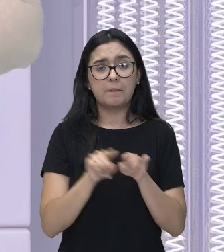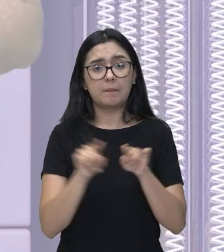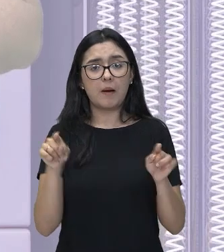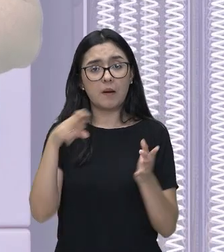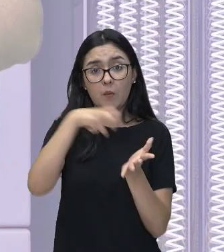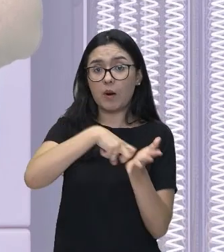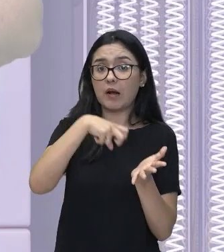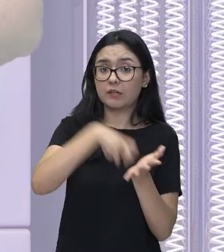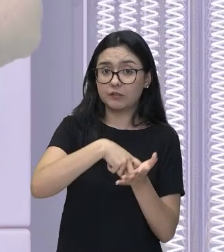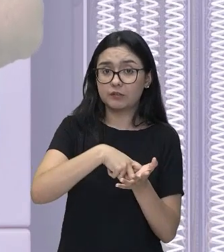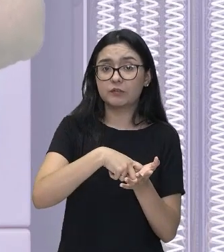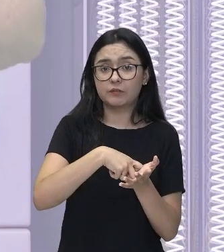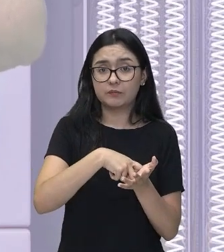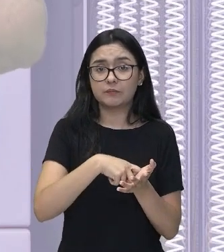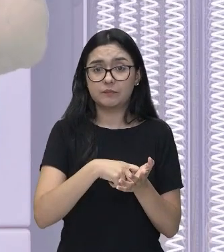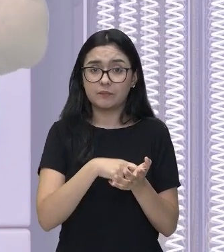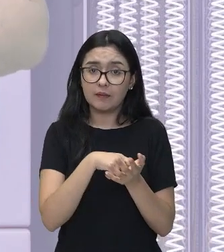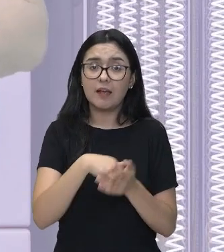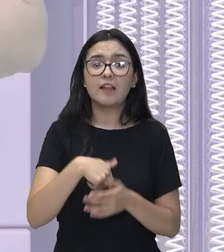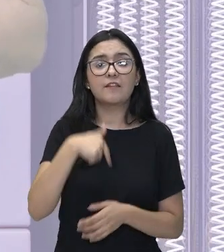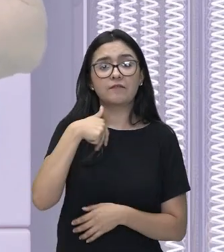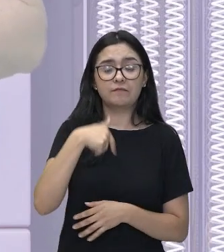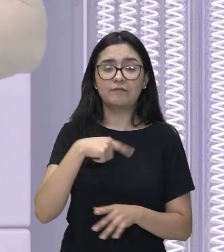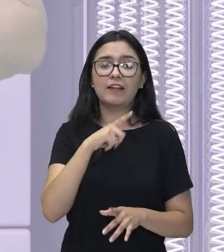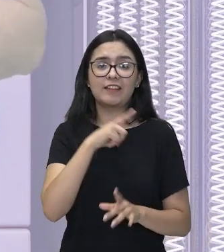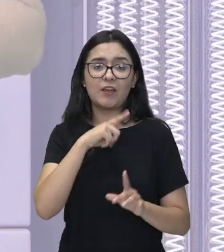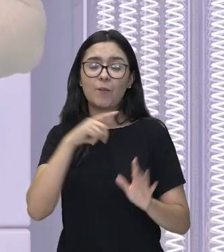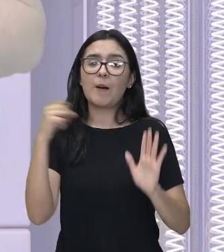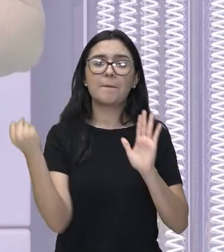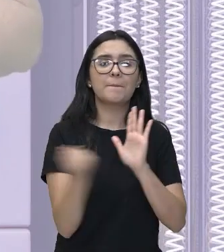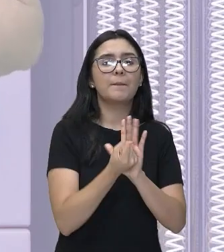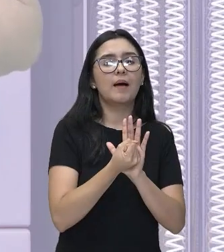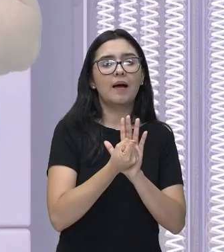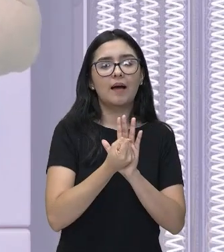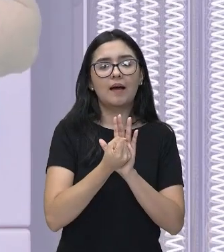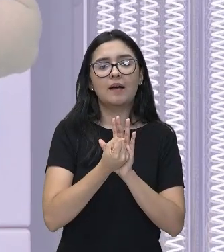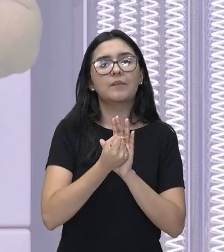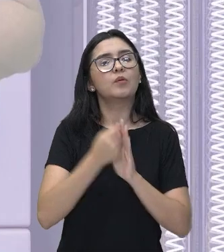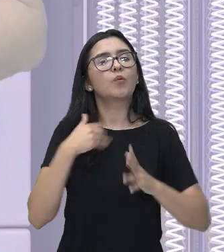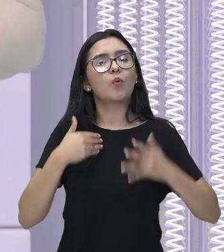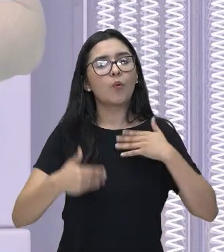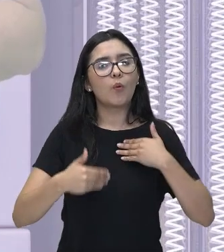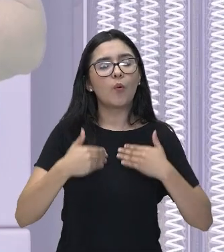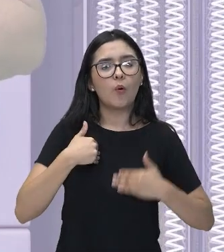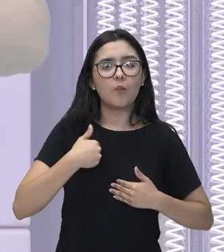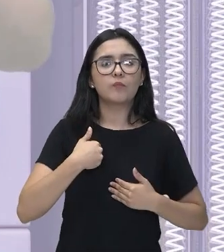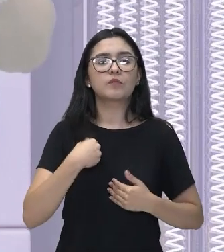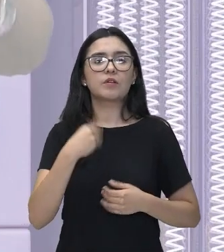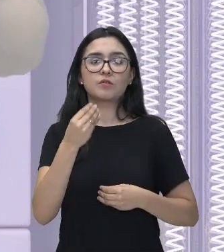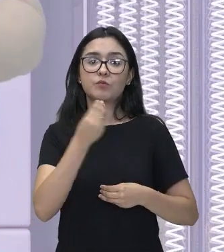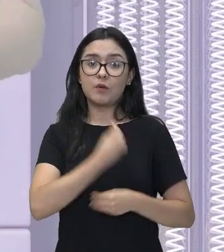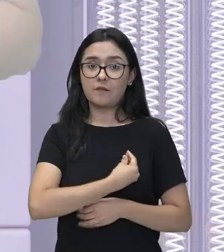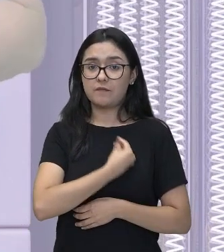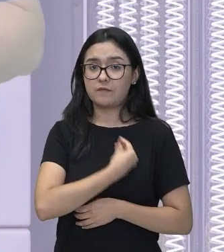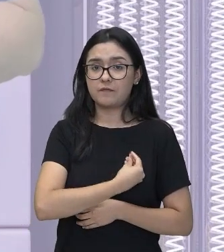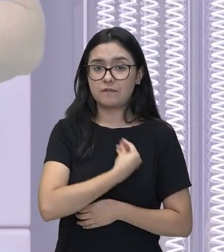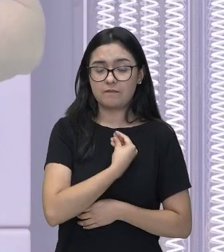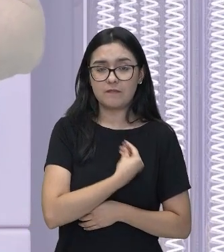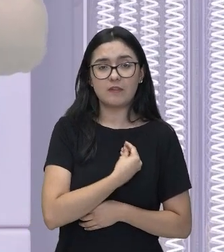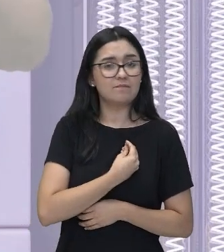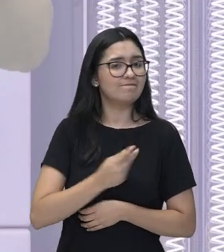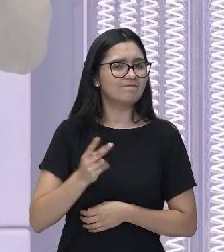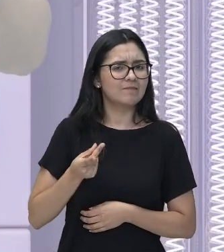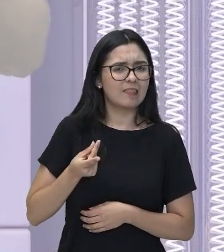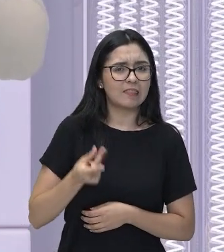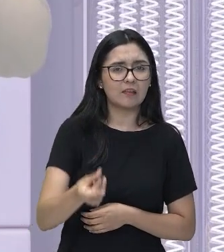né, o homicida vai andar com uma marca no seu corpo, na sua vida, no seu ser,